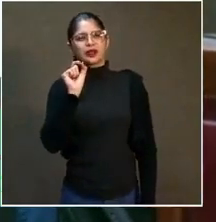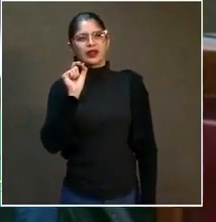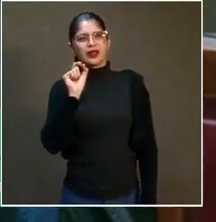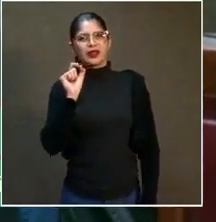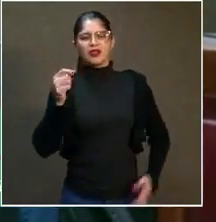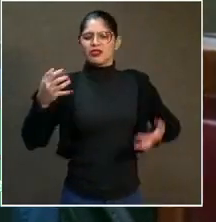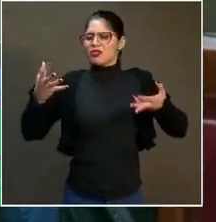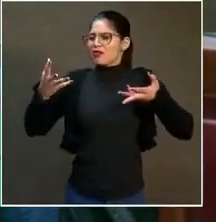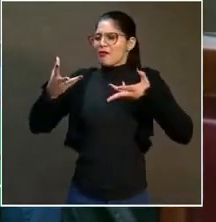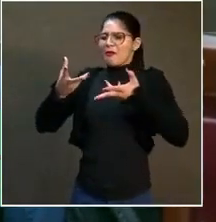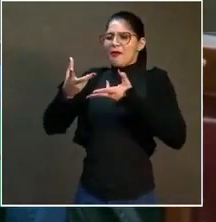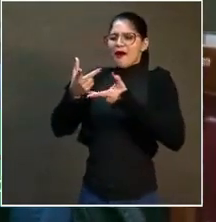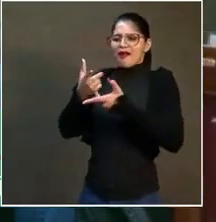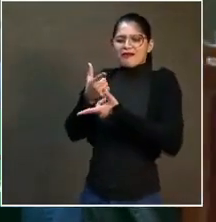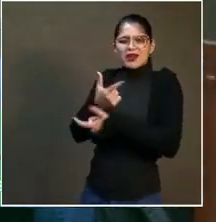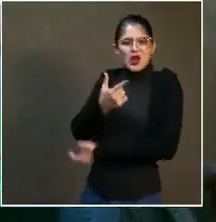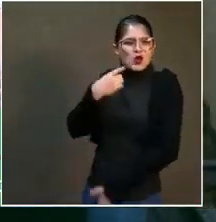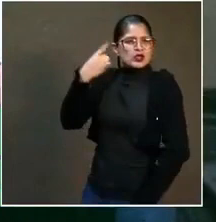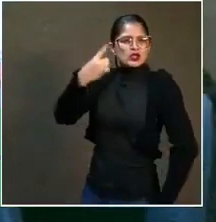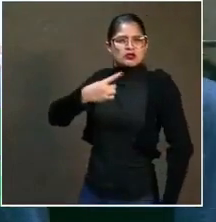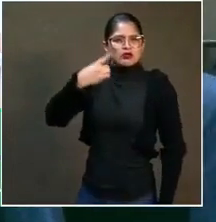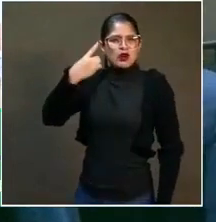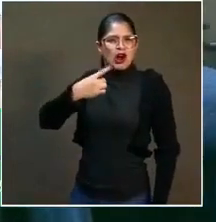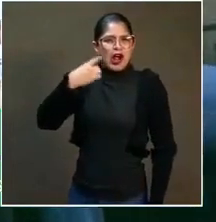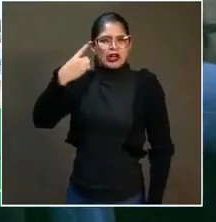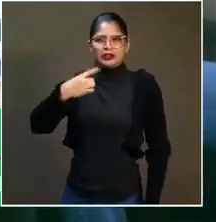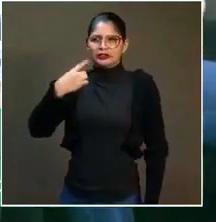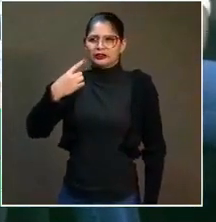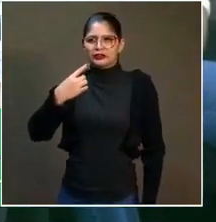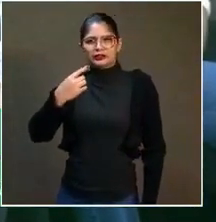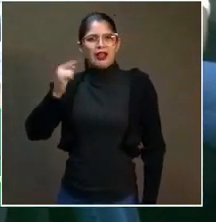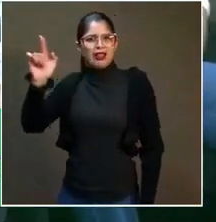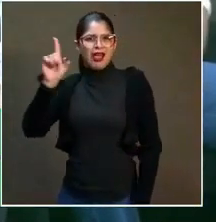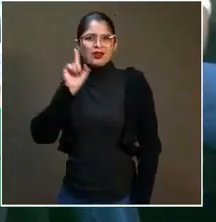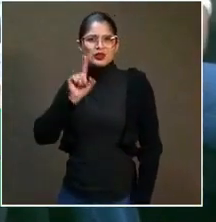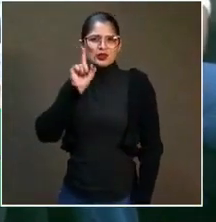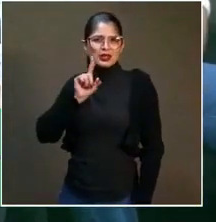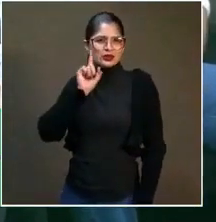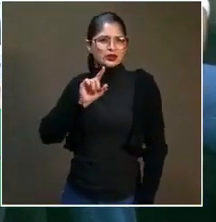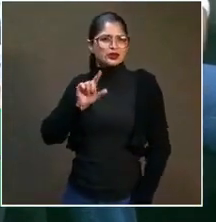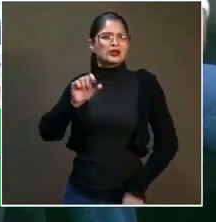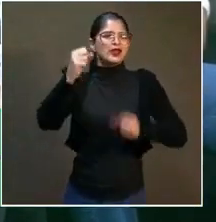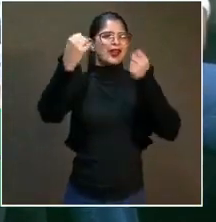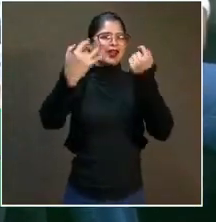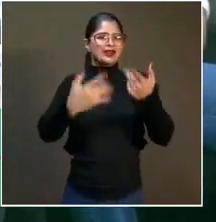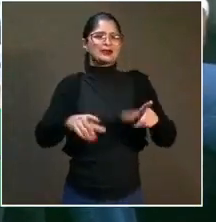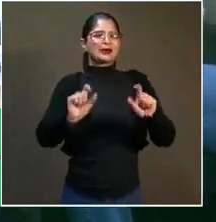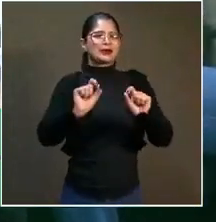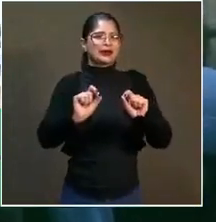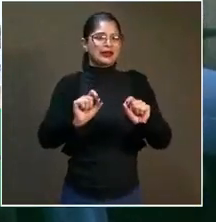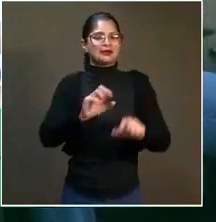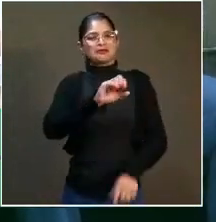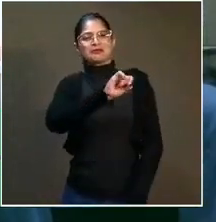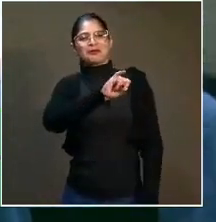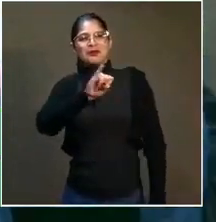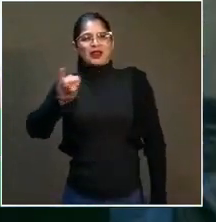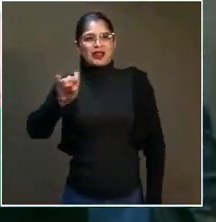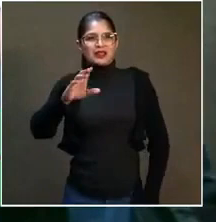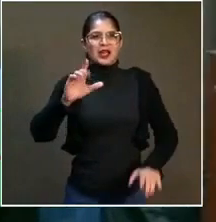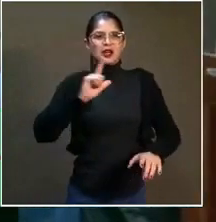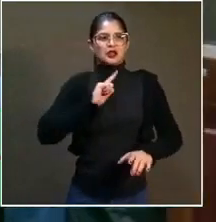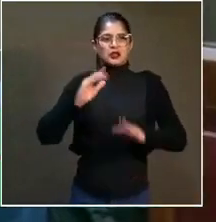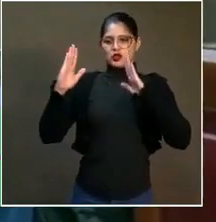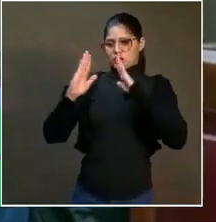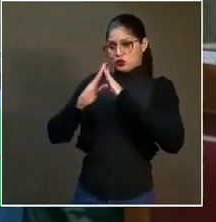advogado, Francis Bailey, advogado norte-americano, que dizia o seguinte, que se ele tivesse uma escola